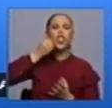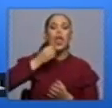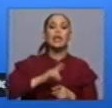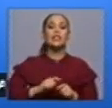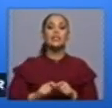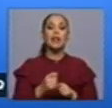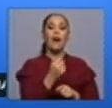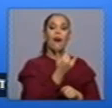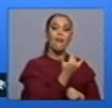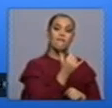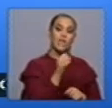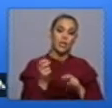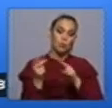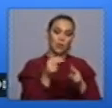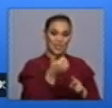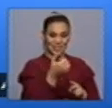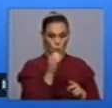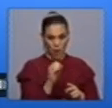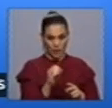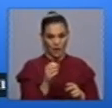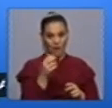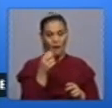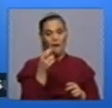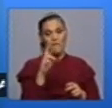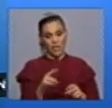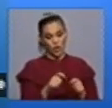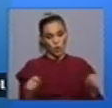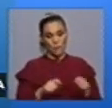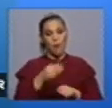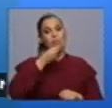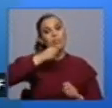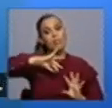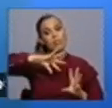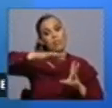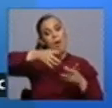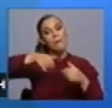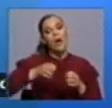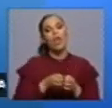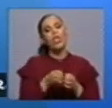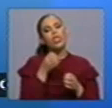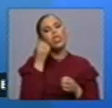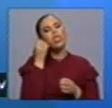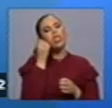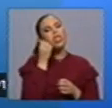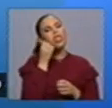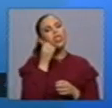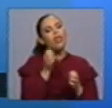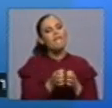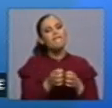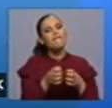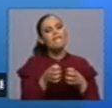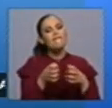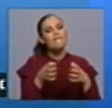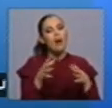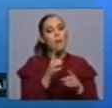20 para 50 massas da Terra, mas muito lentamente. E aqui é que é a diferença. É que foi